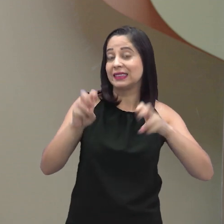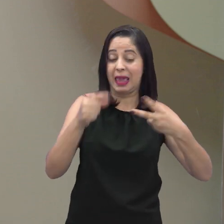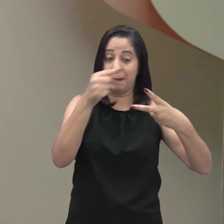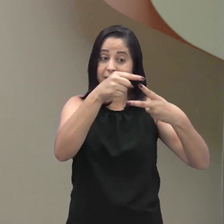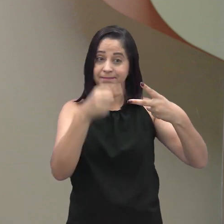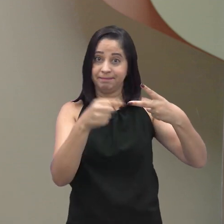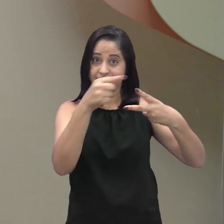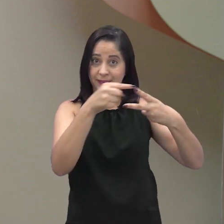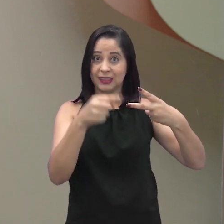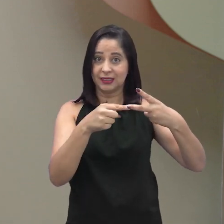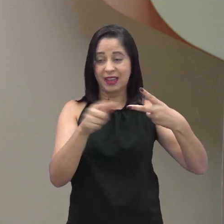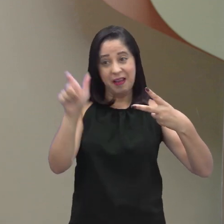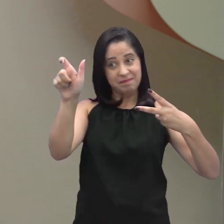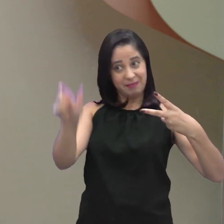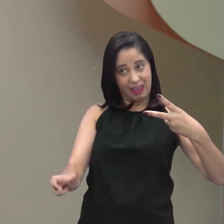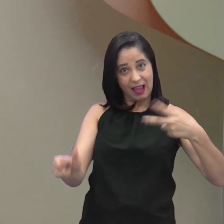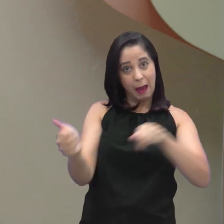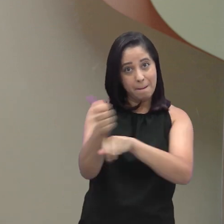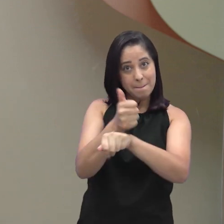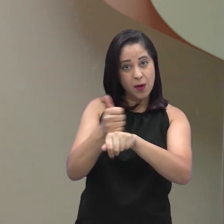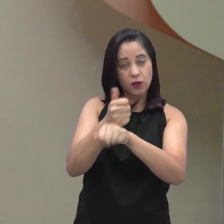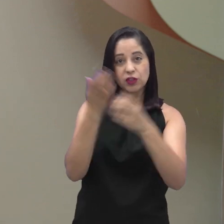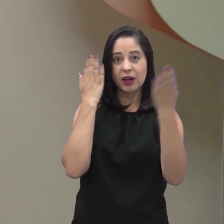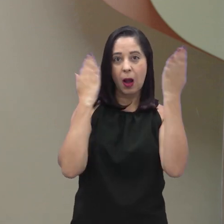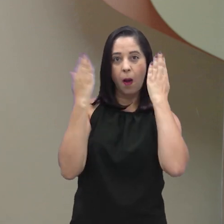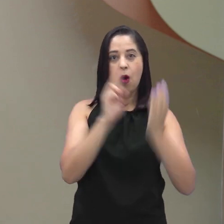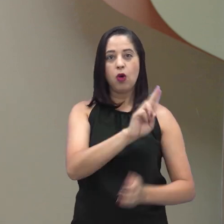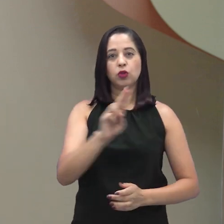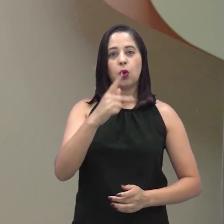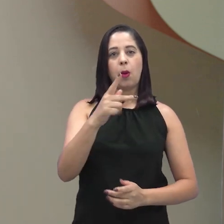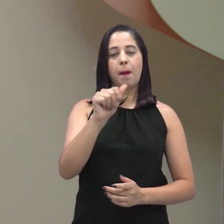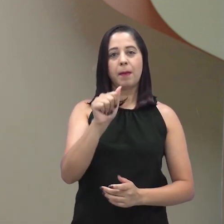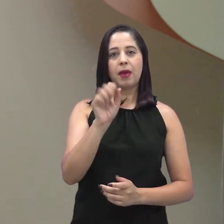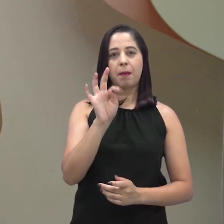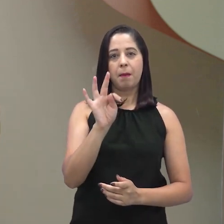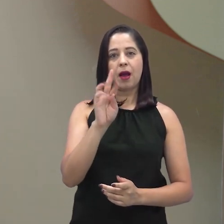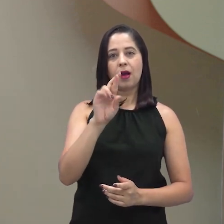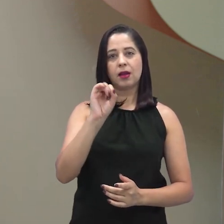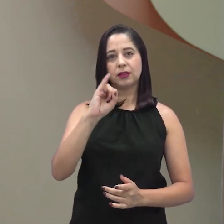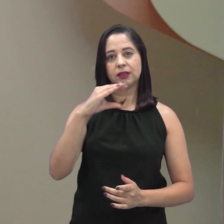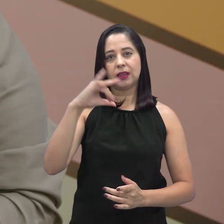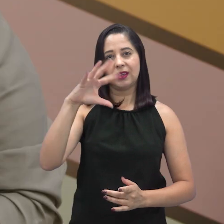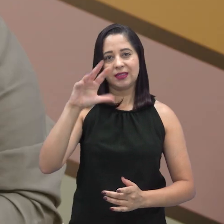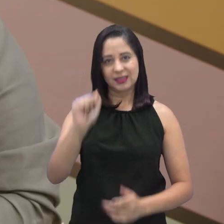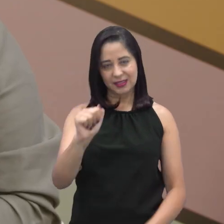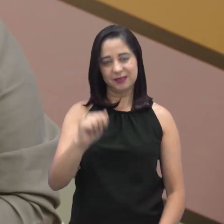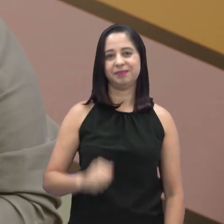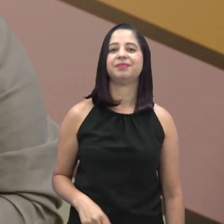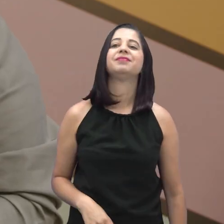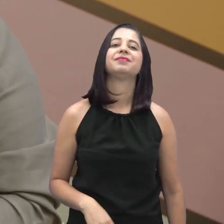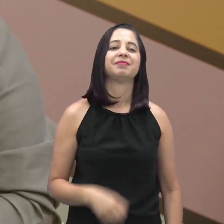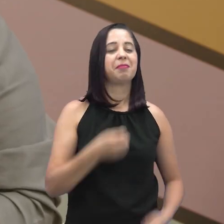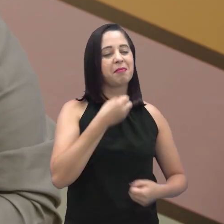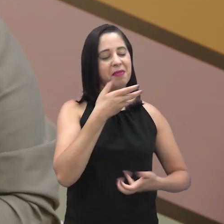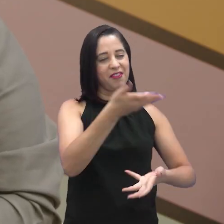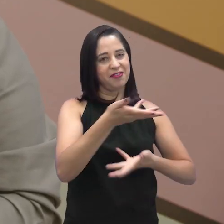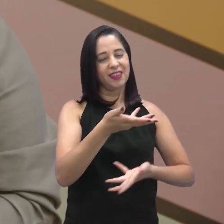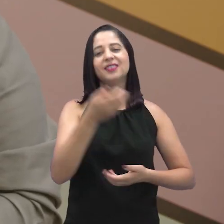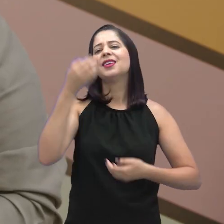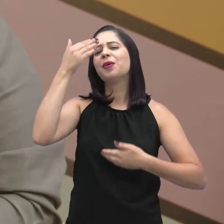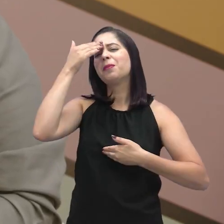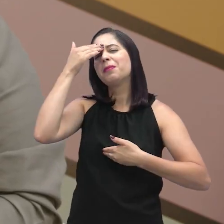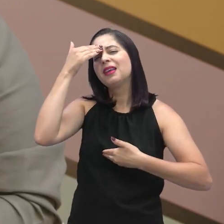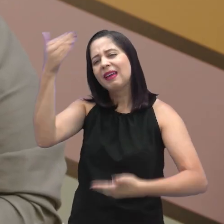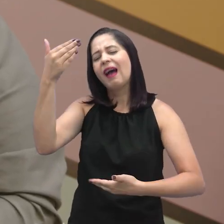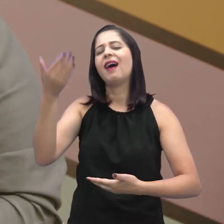nosso dia a dia, eu recebo a psicóloga Patrícia Castro. Seja muito bem-vinda, Patrícia. Eu que agradeço, é uma alegria estar com vocês